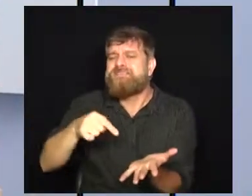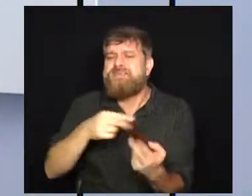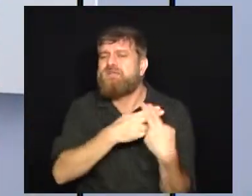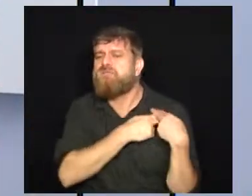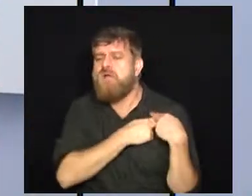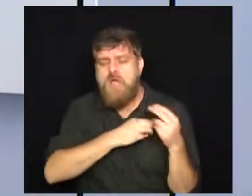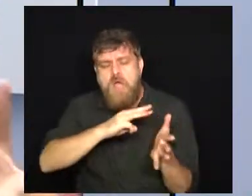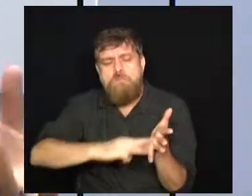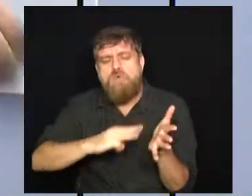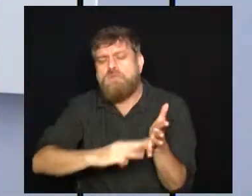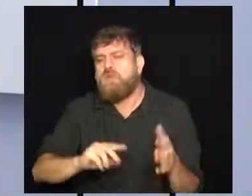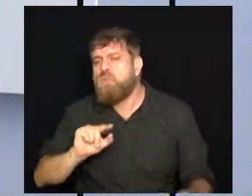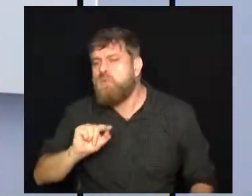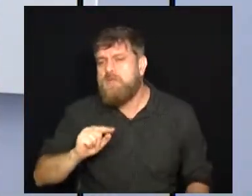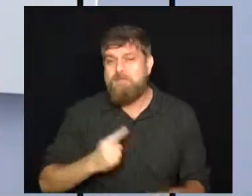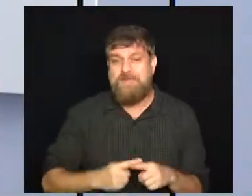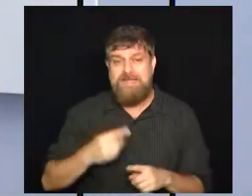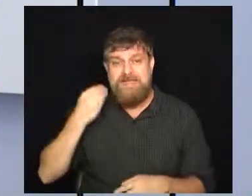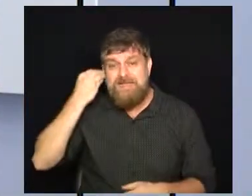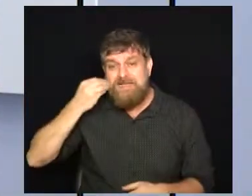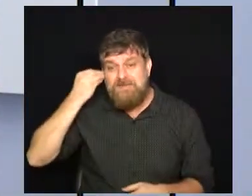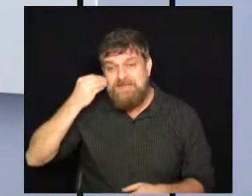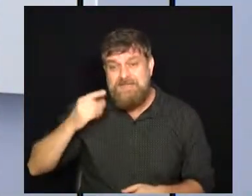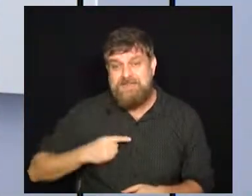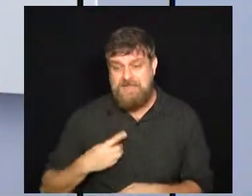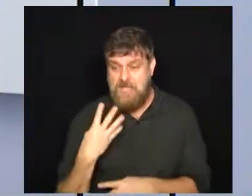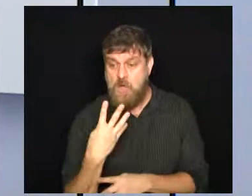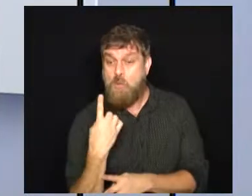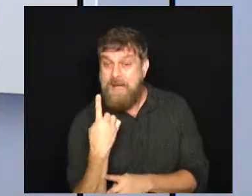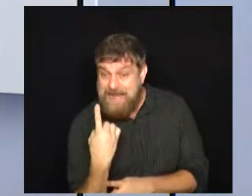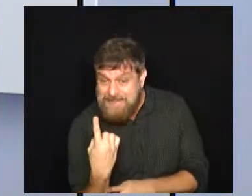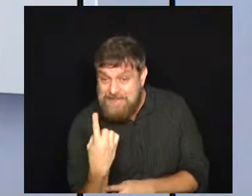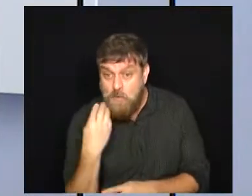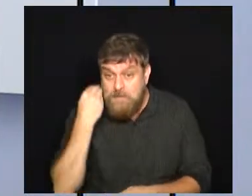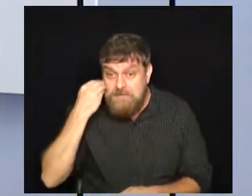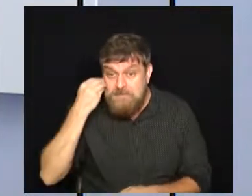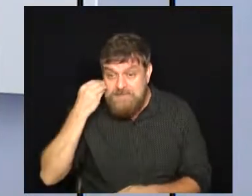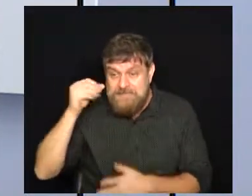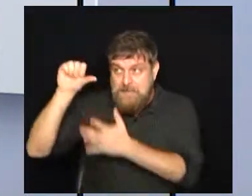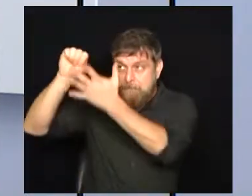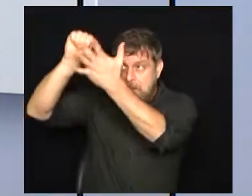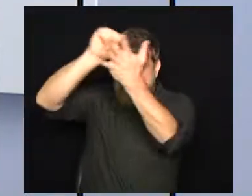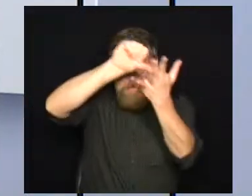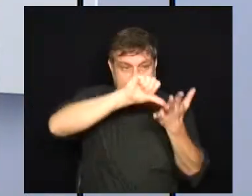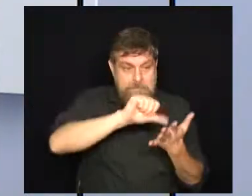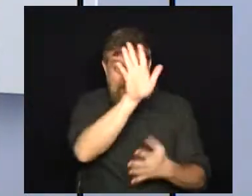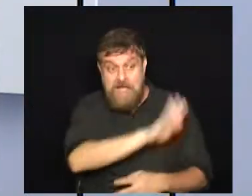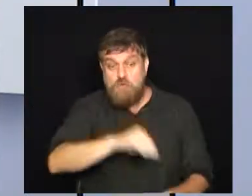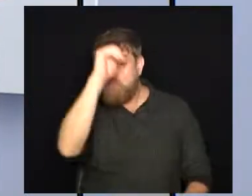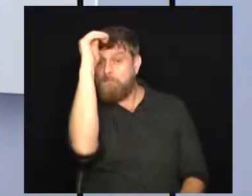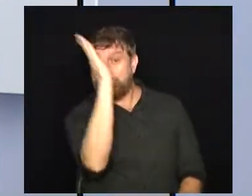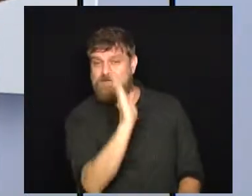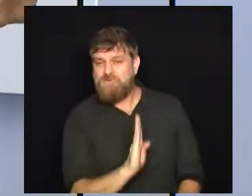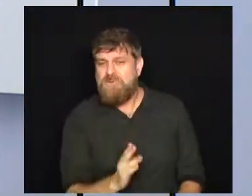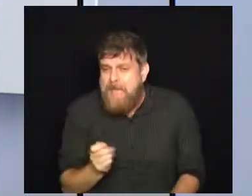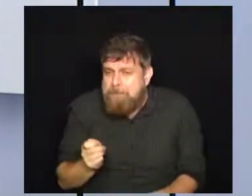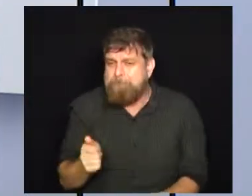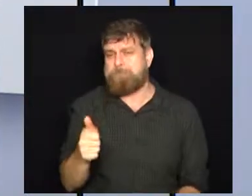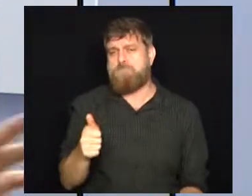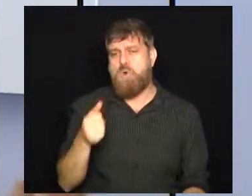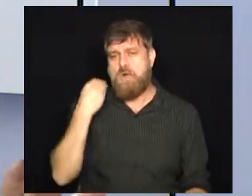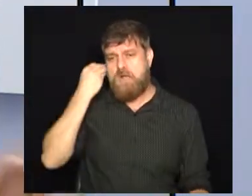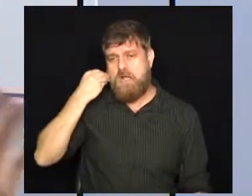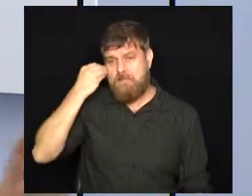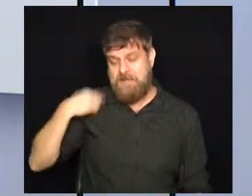modelo, porque são poucas experiências, são 41 experiências dessa no Brasil, é muito pouco, né? Muito pouco de experiência, então a gente vai